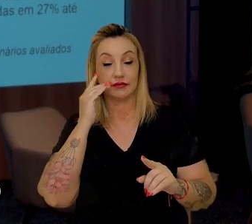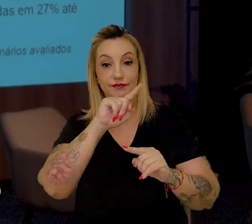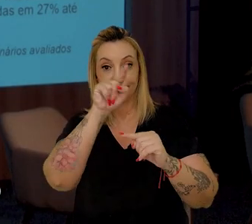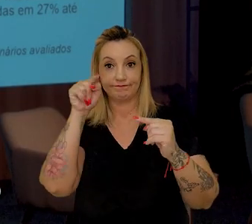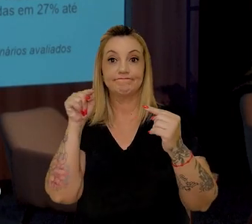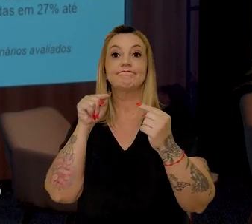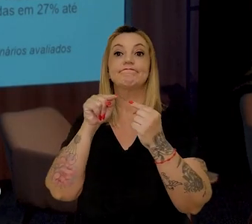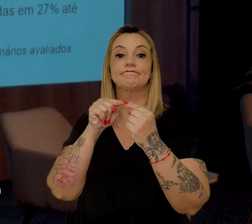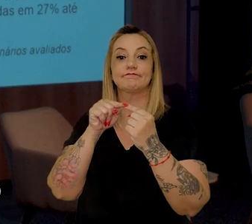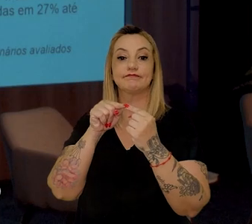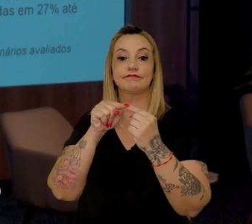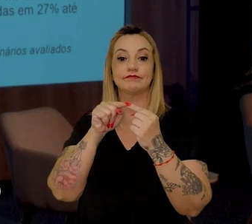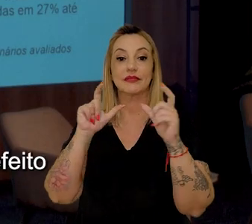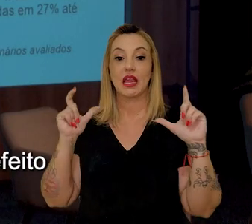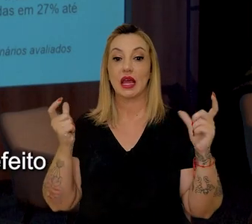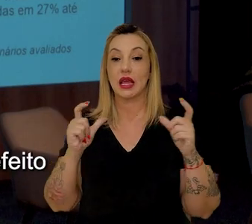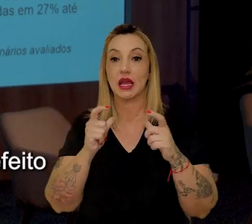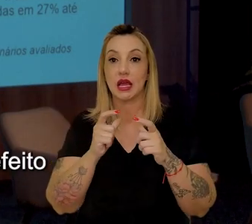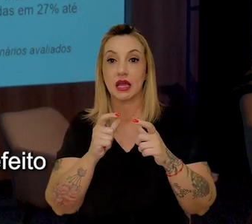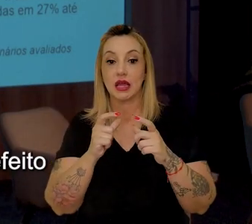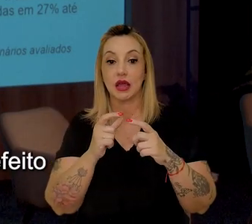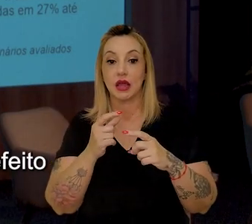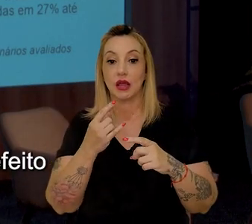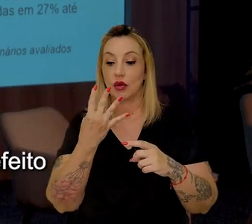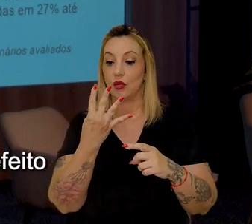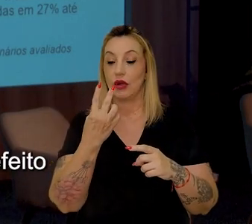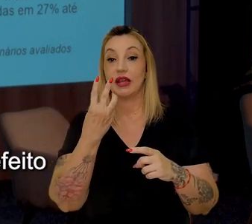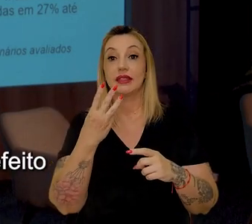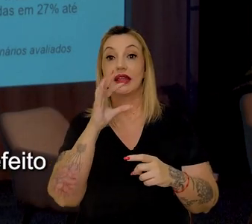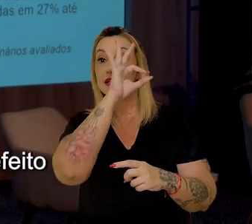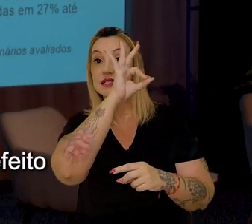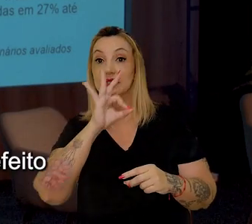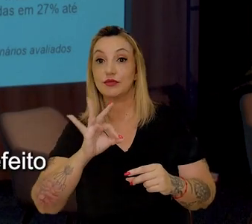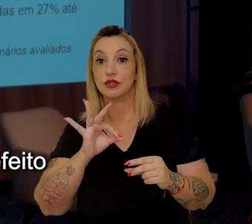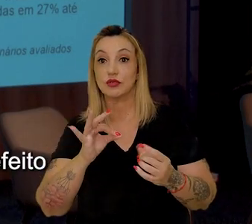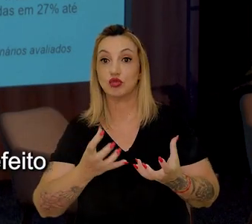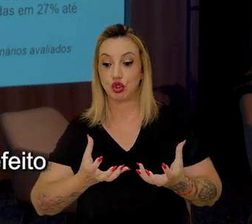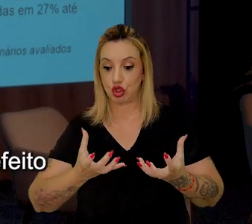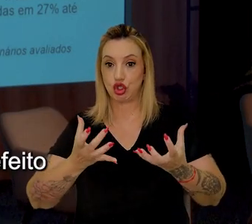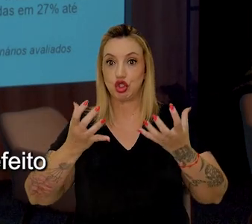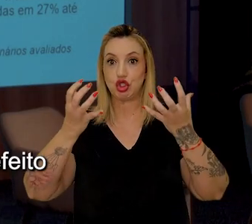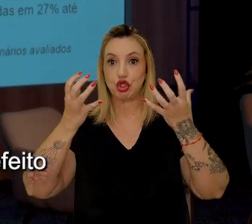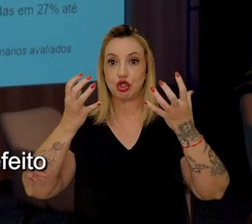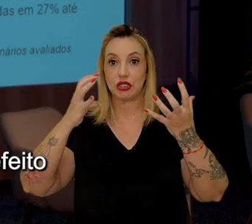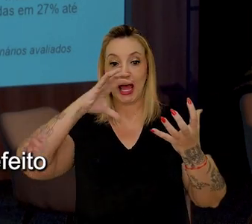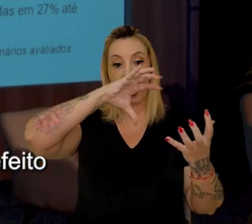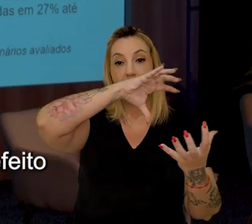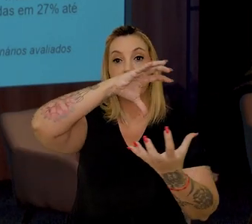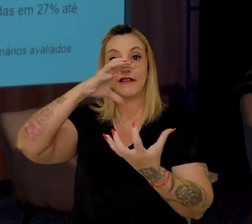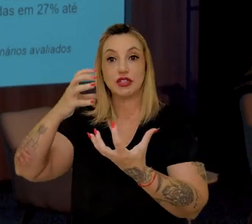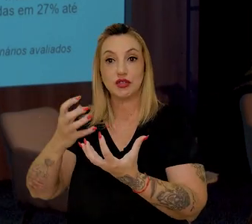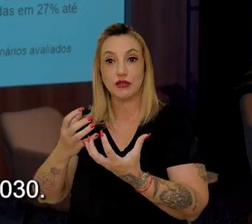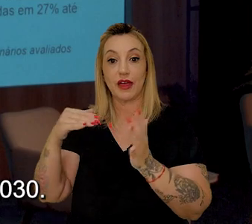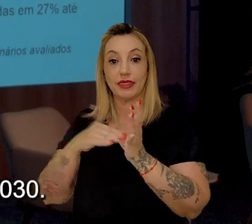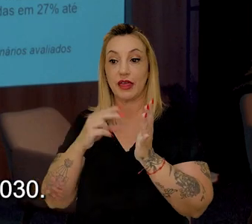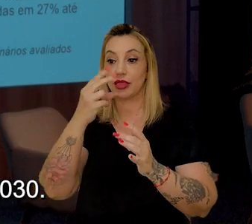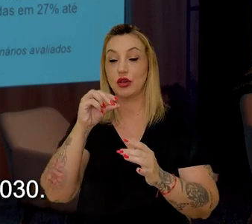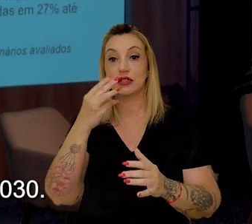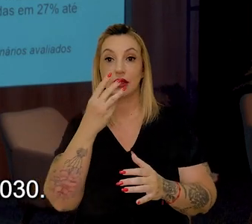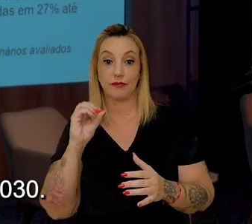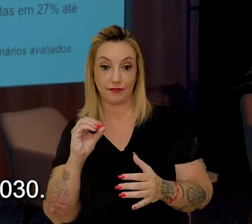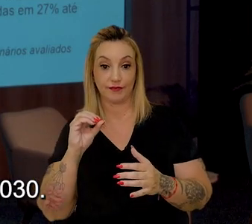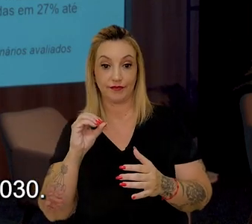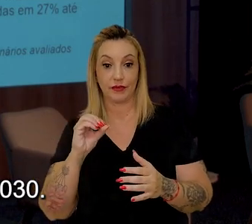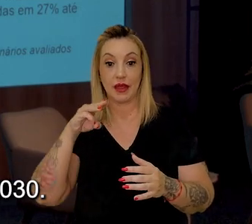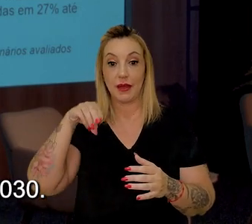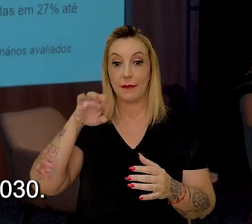máximo reduzindo em em 43% das emissões de gás de efeito estufa até 2030 emissões de